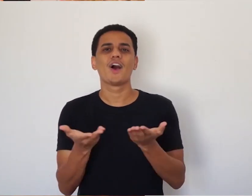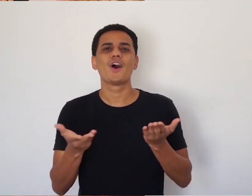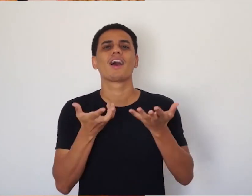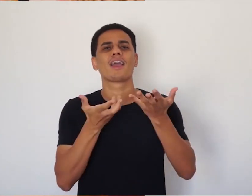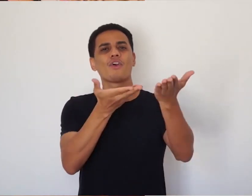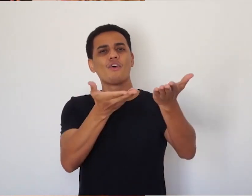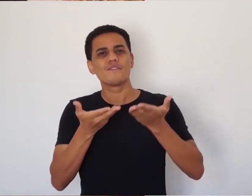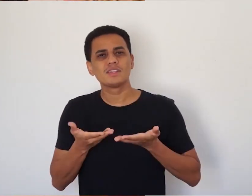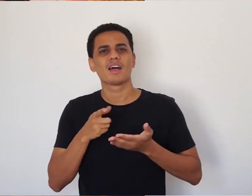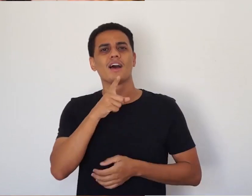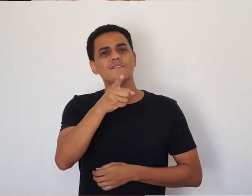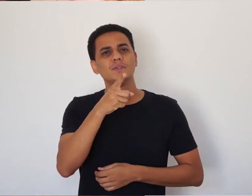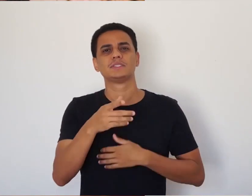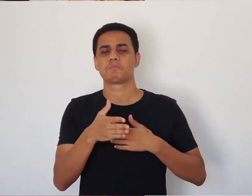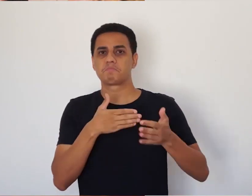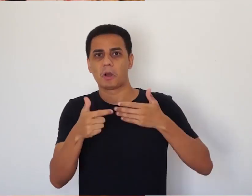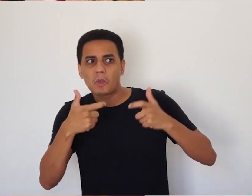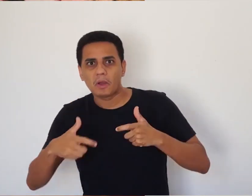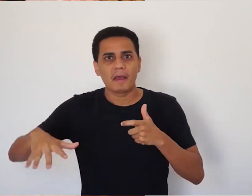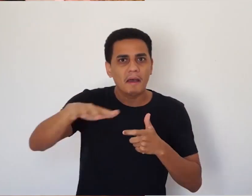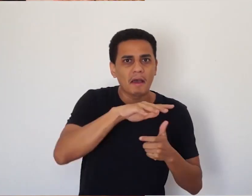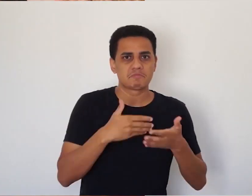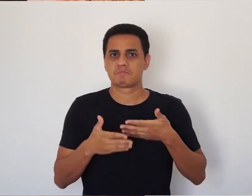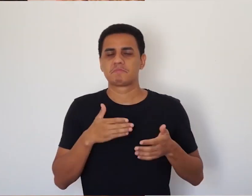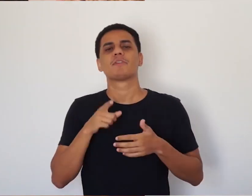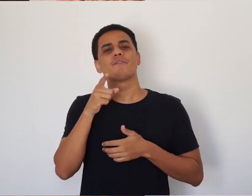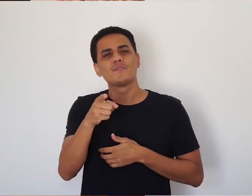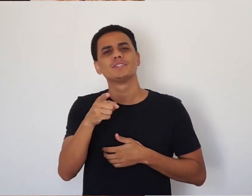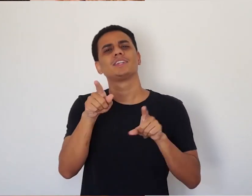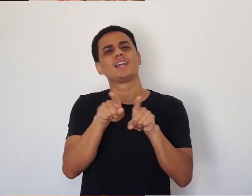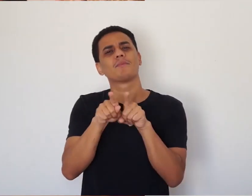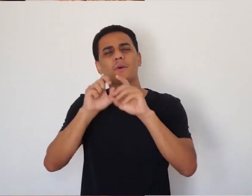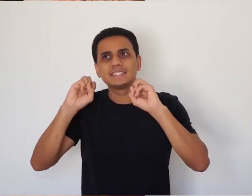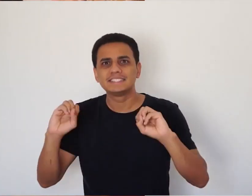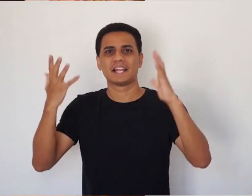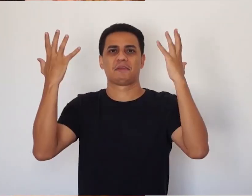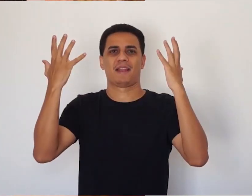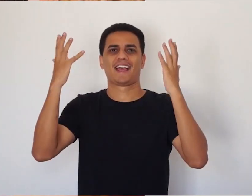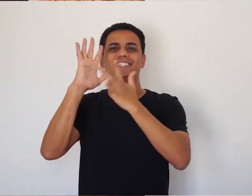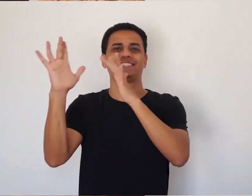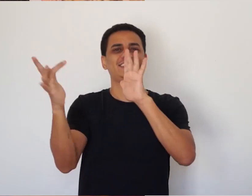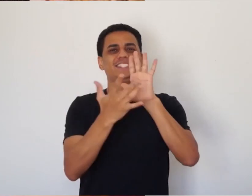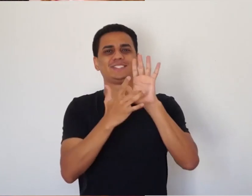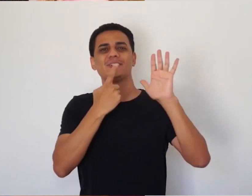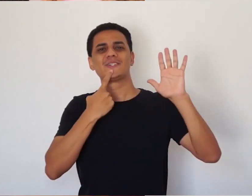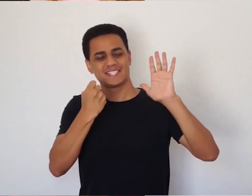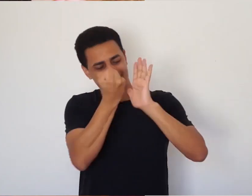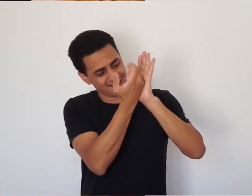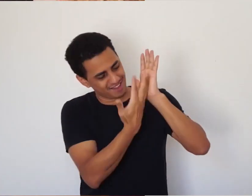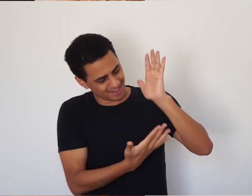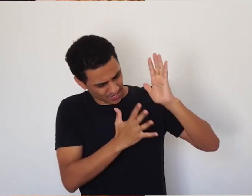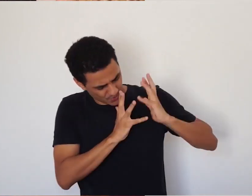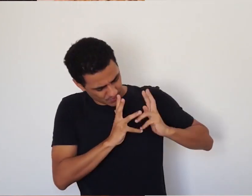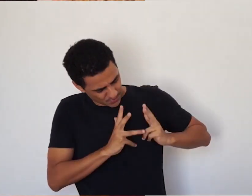Amém. Então quero convidar você aí, onde você estiver, a celebrar o sangue do Cordeiro